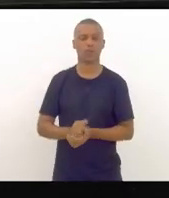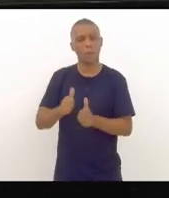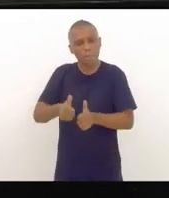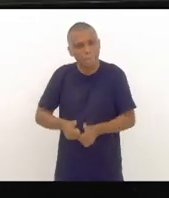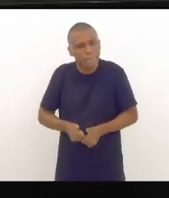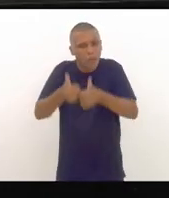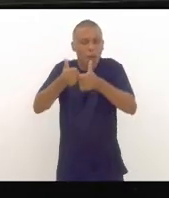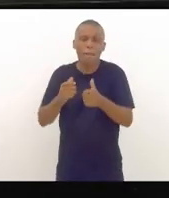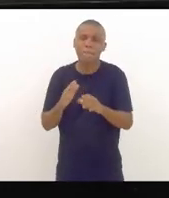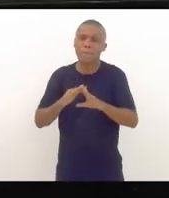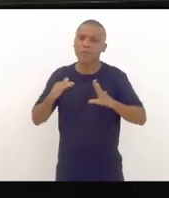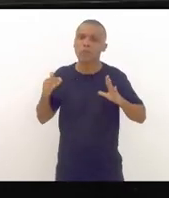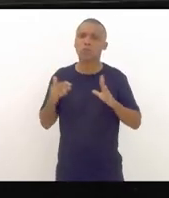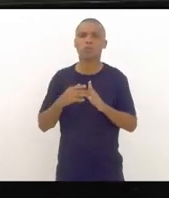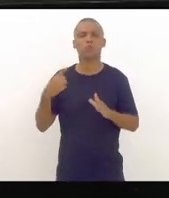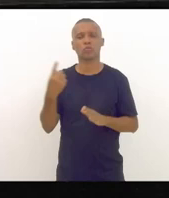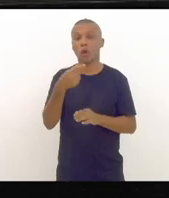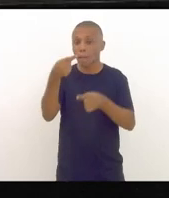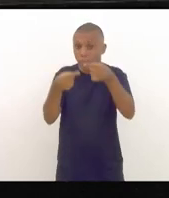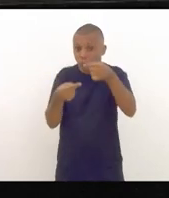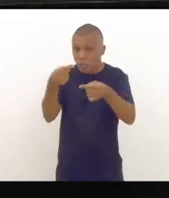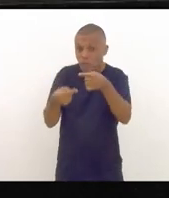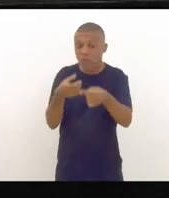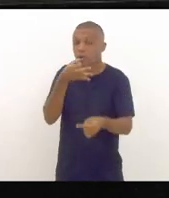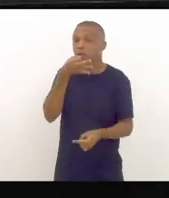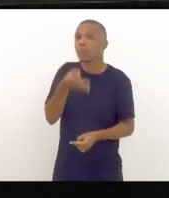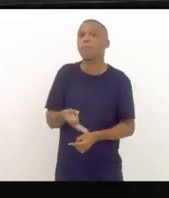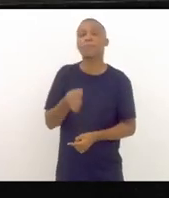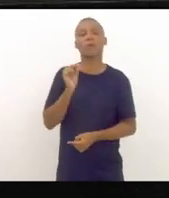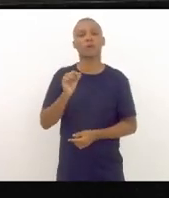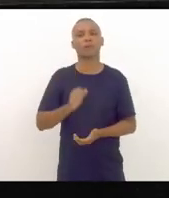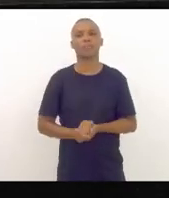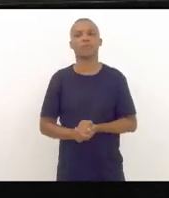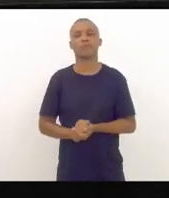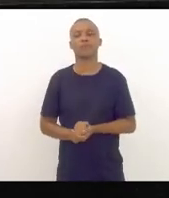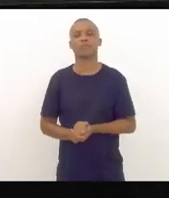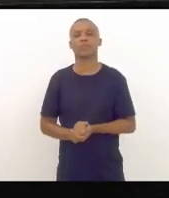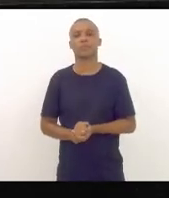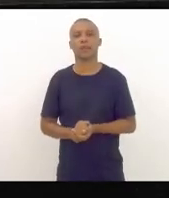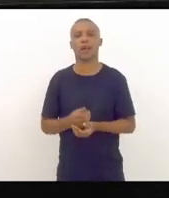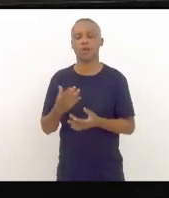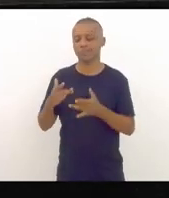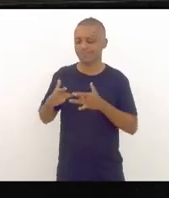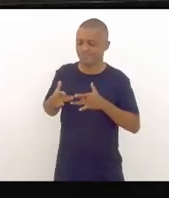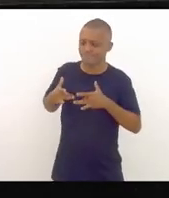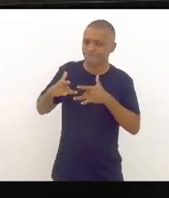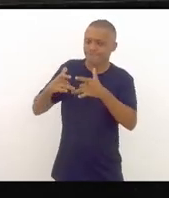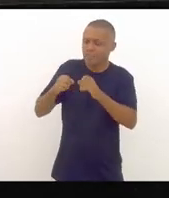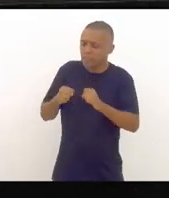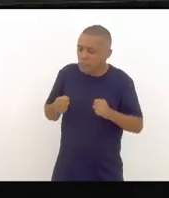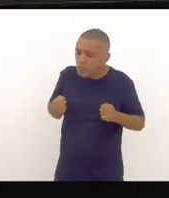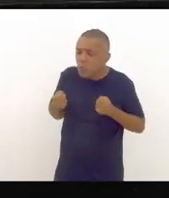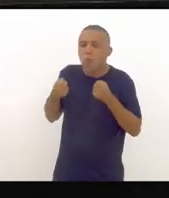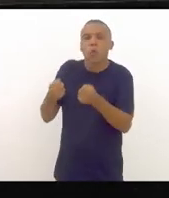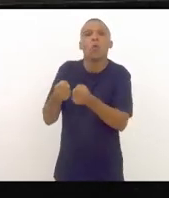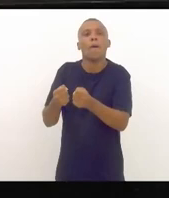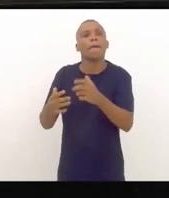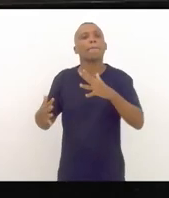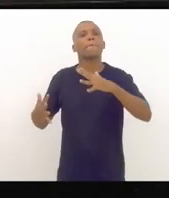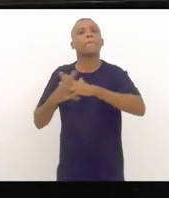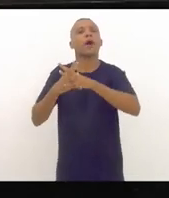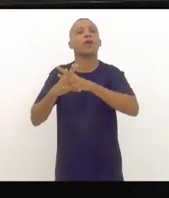nós. Política, na minha opinião, é uma forma de você se doar ao máximo para tentar